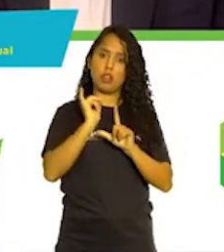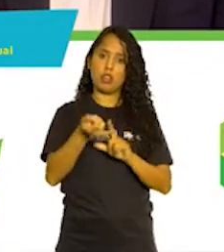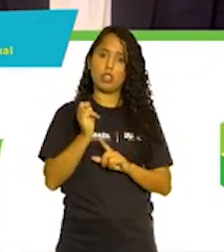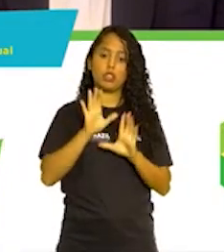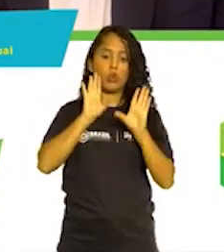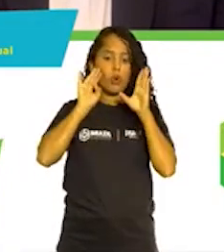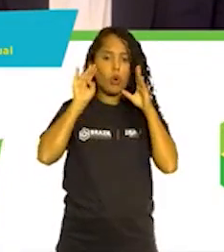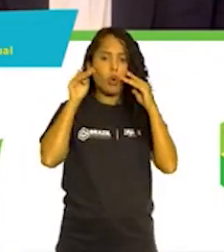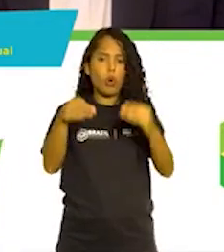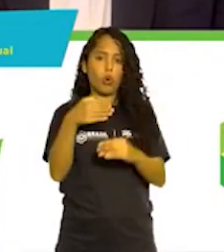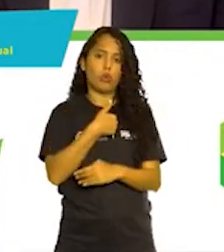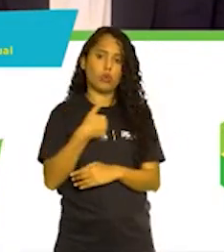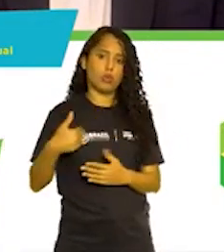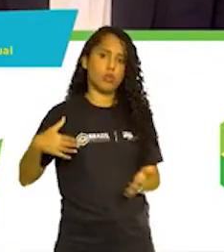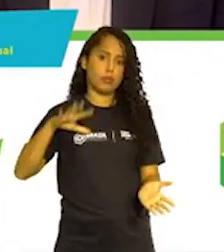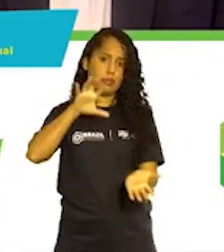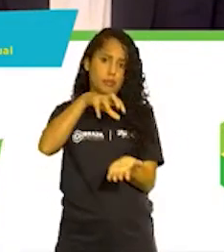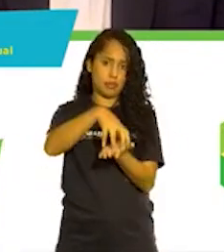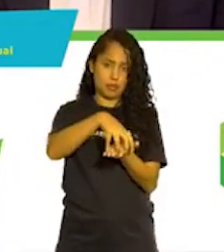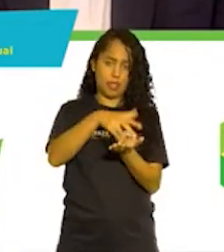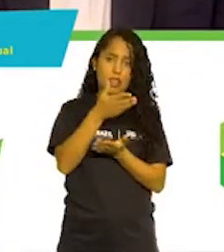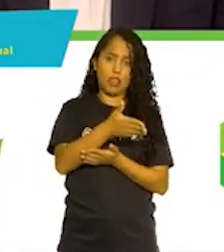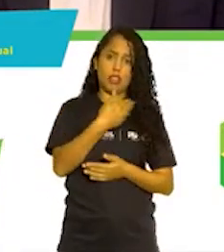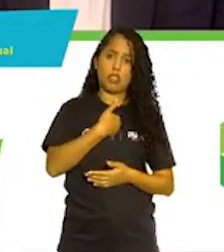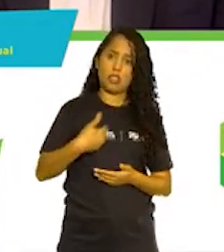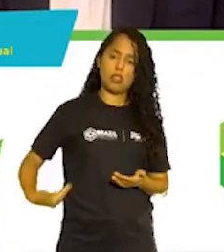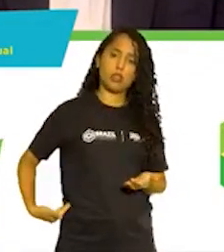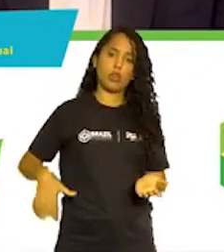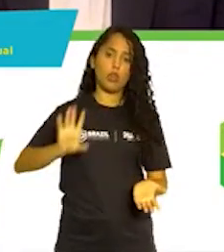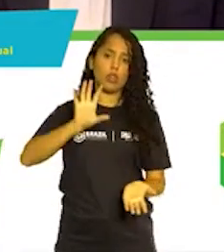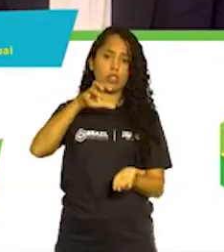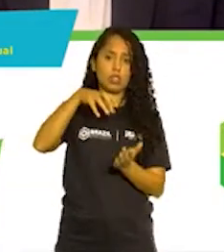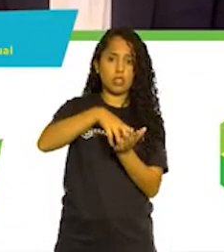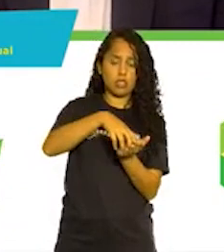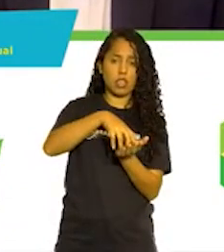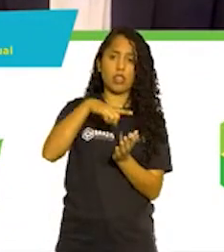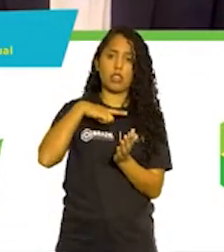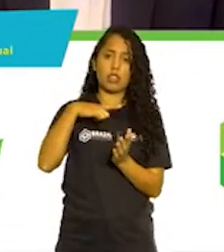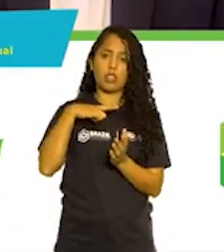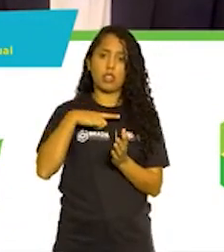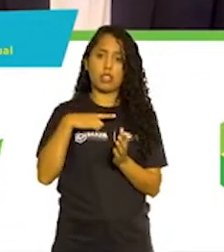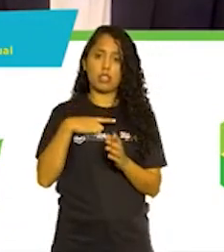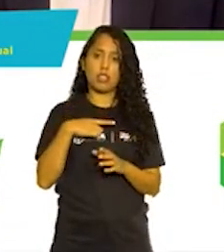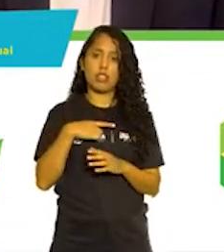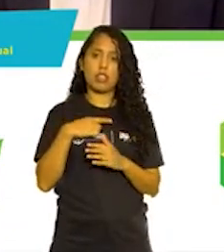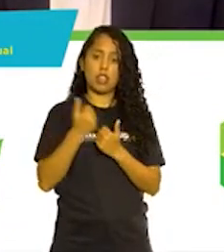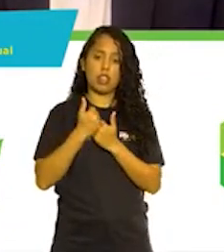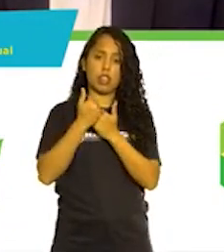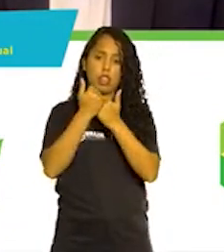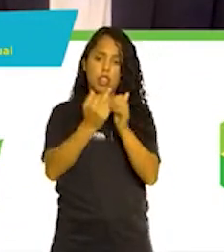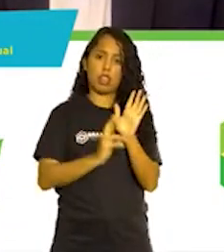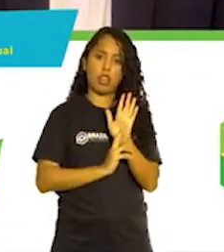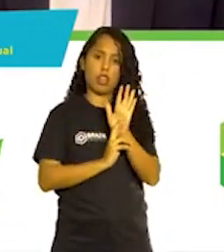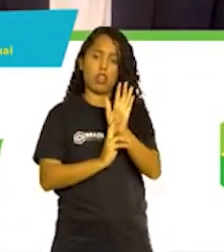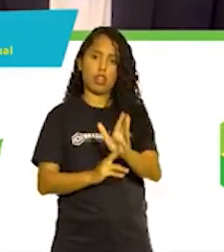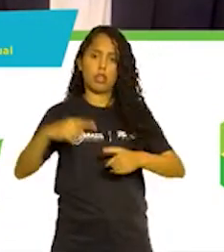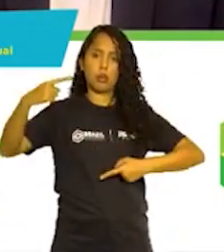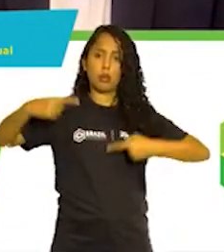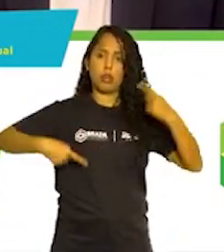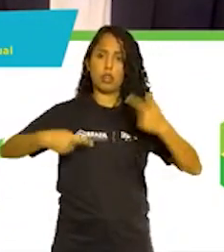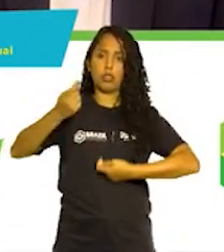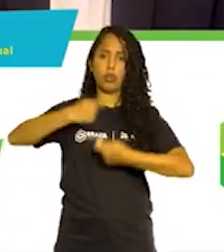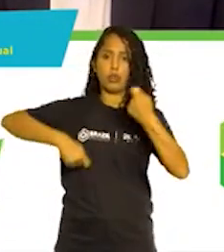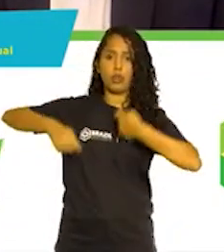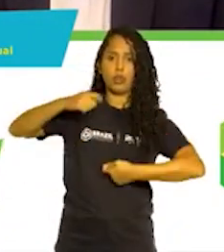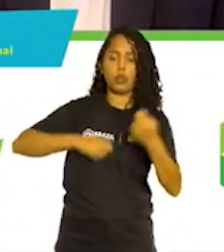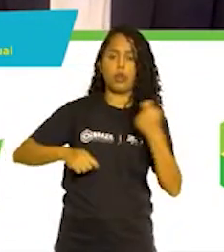gente, o governo central, ele é sobre-representado em todos os debates, no debate econômico, no debate sobre